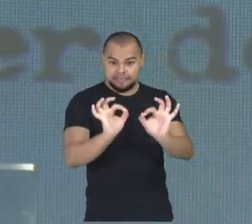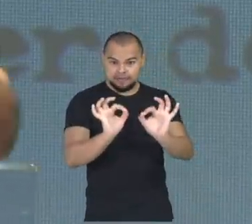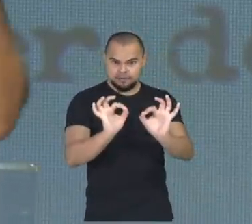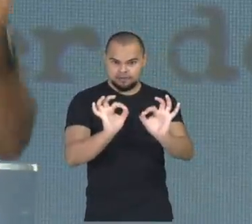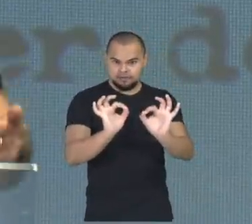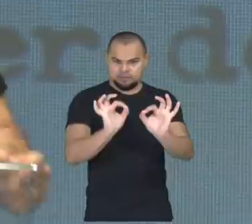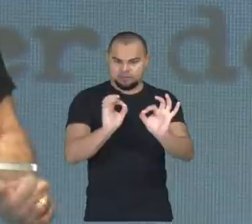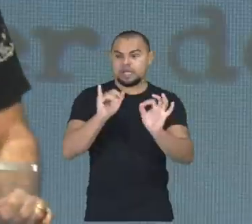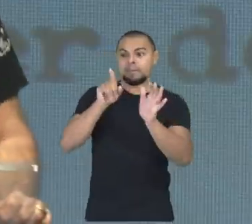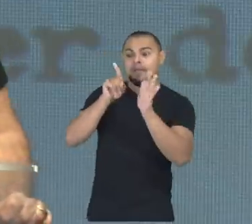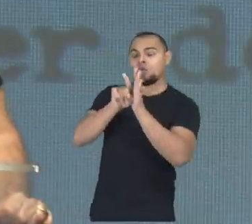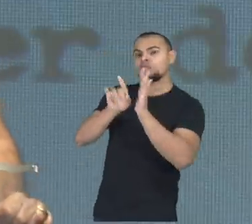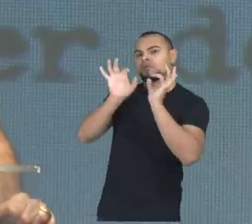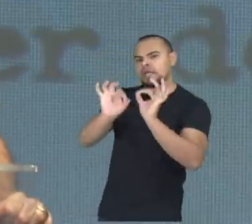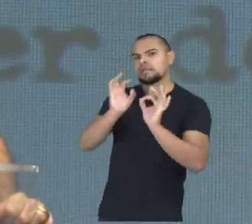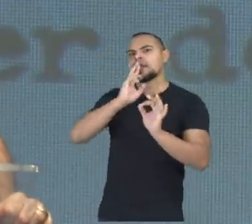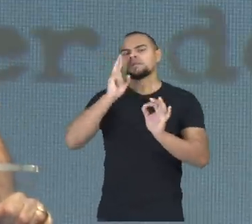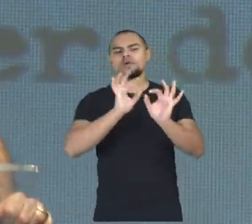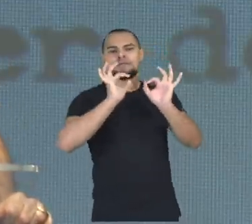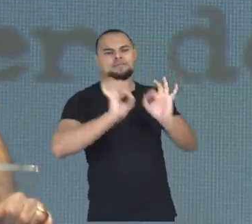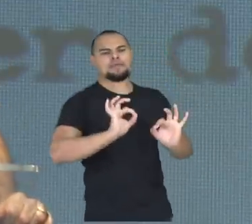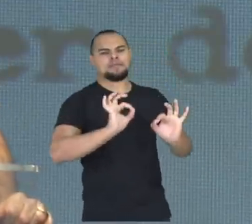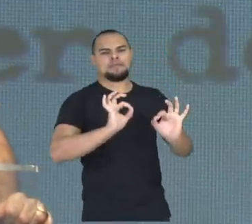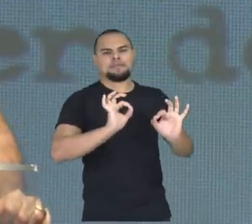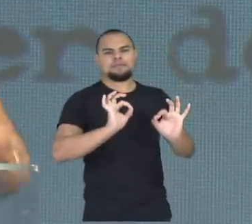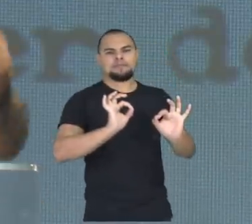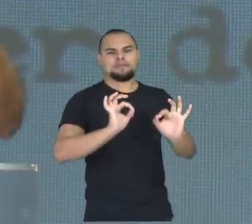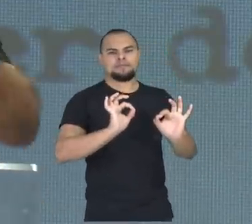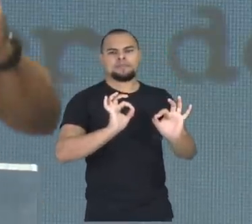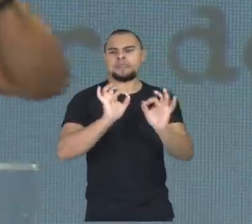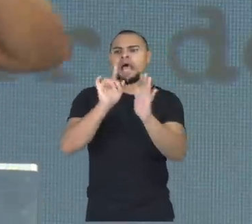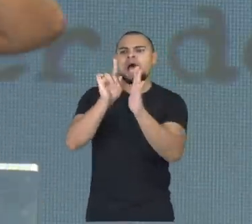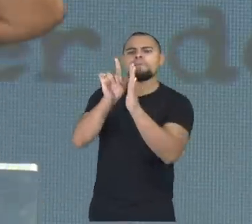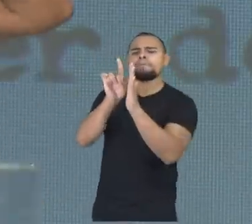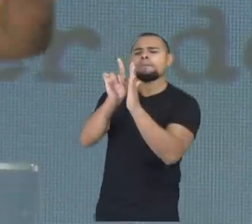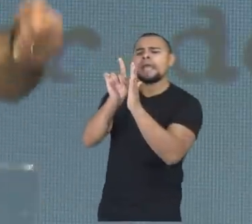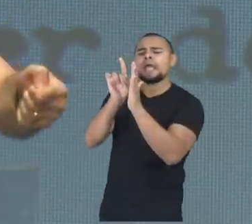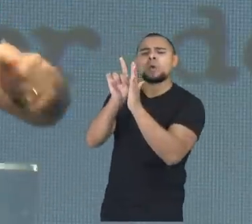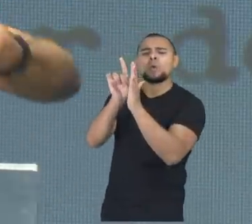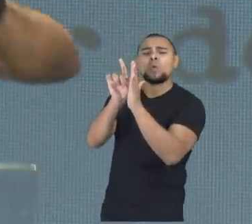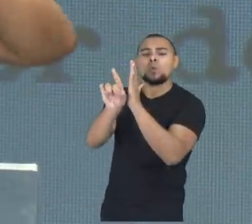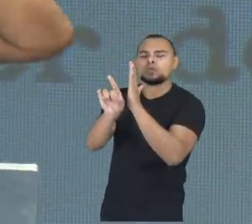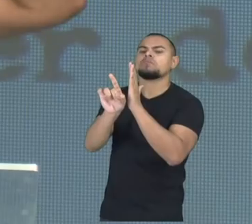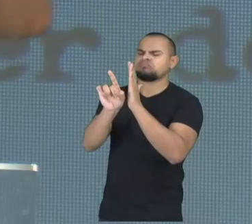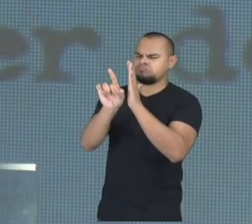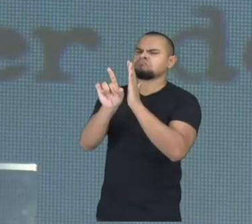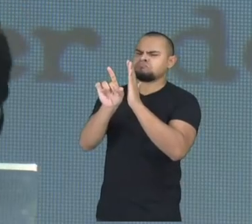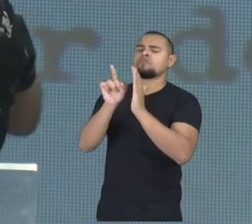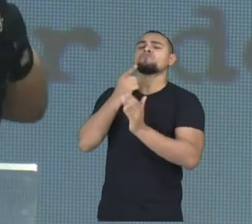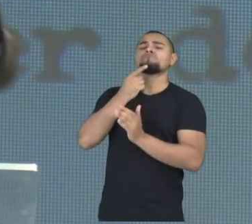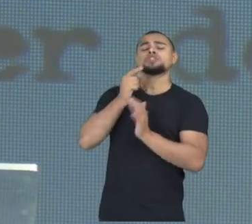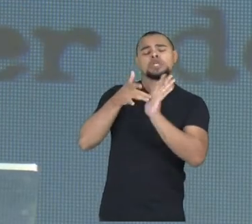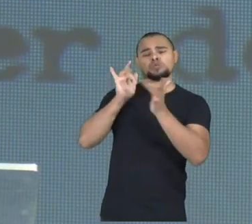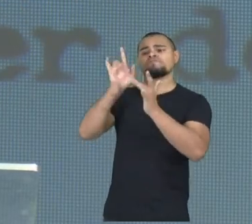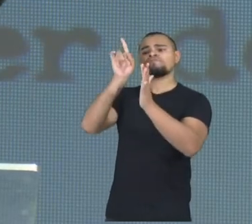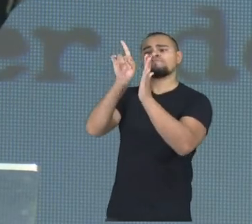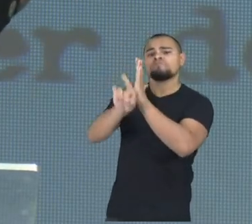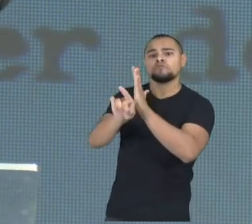se a pergunta for certa. A pergunta aqui foi proposital,